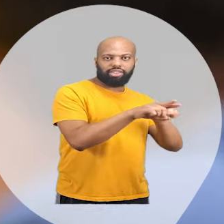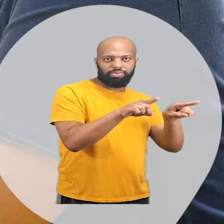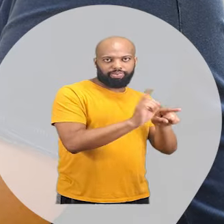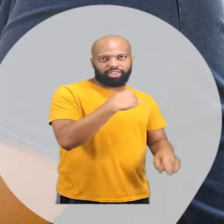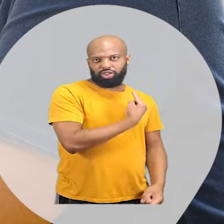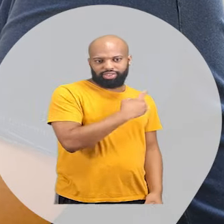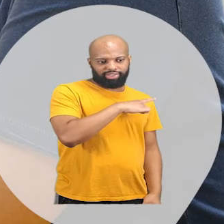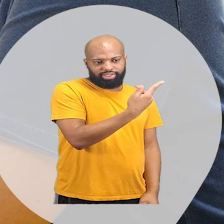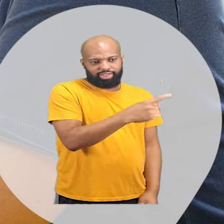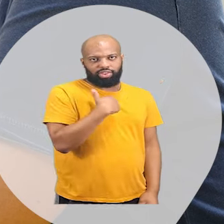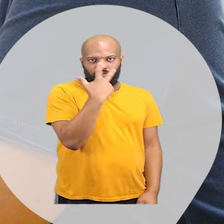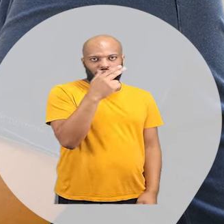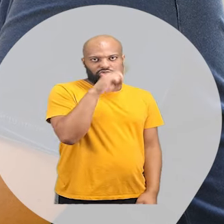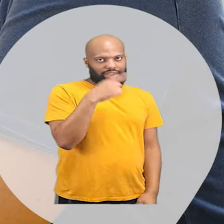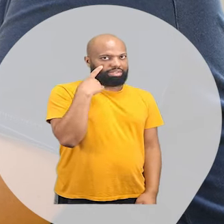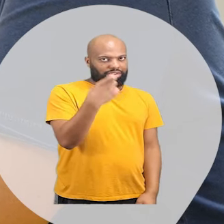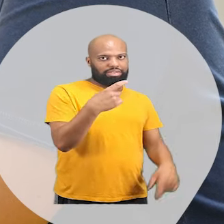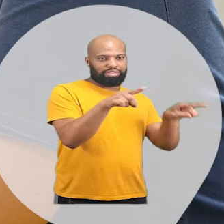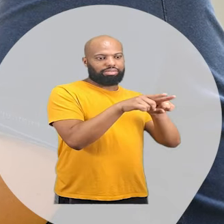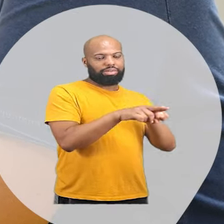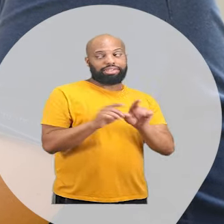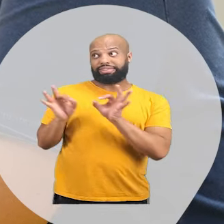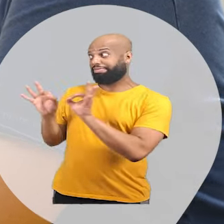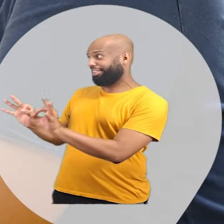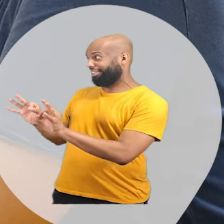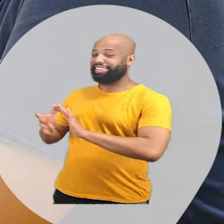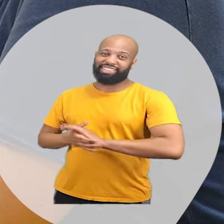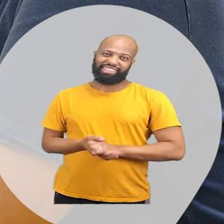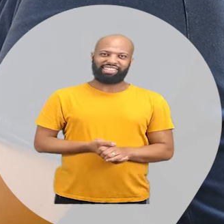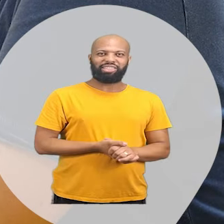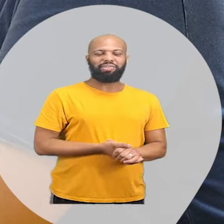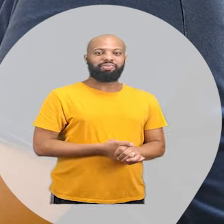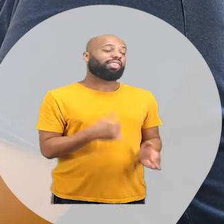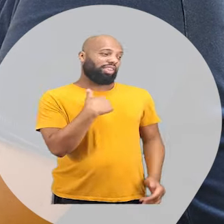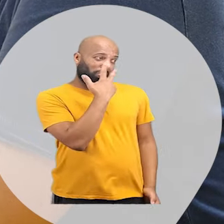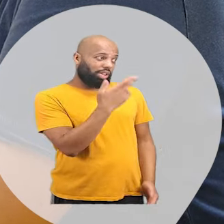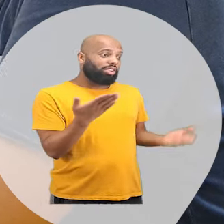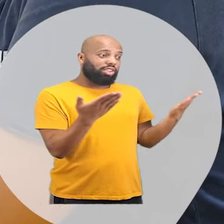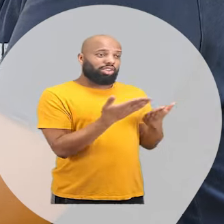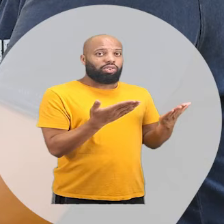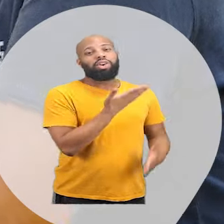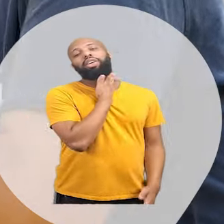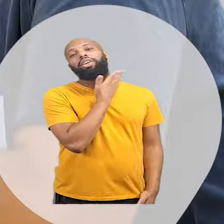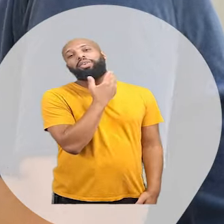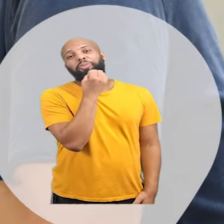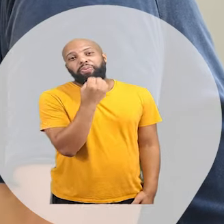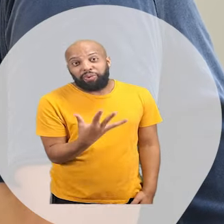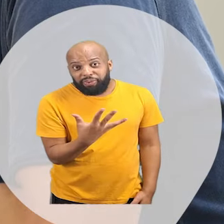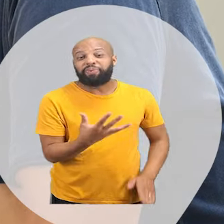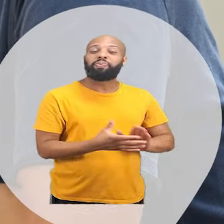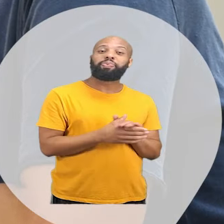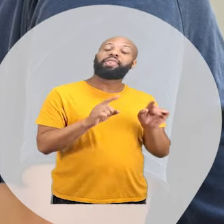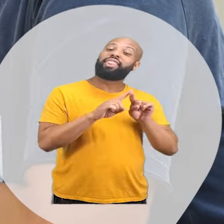tem aqui né daí acho que isso é bem interessante Com certeza Acho que vamos o papo é bom